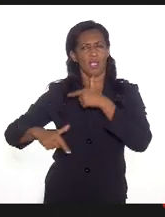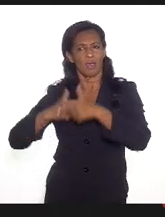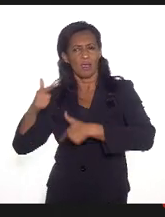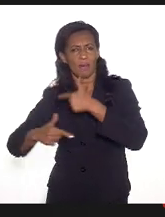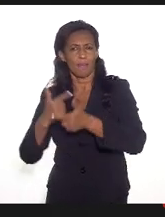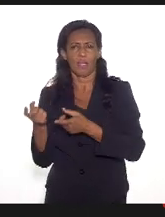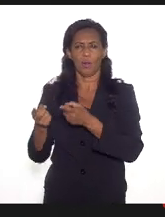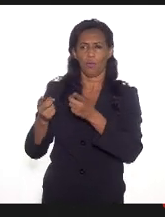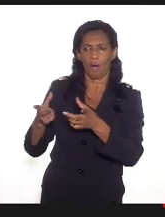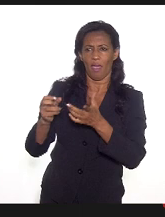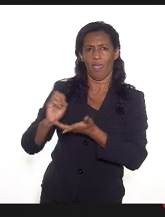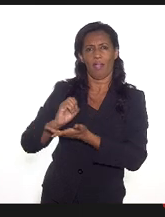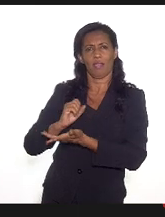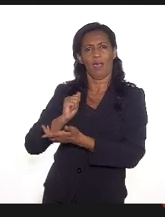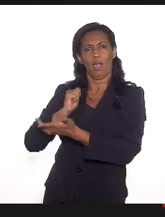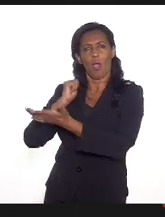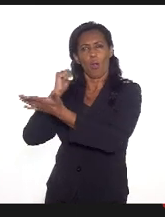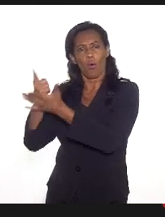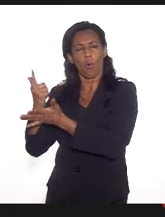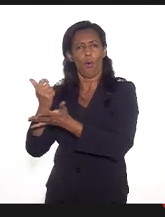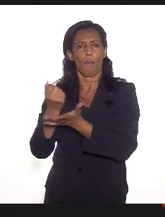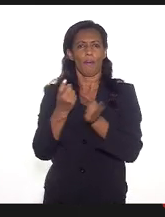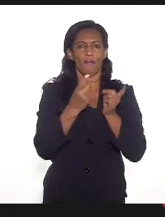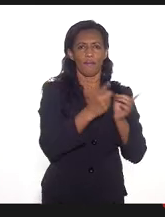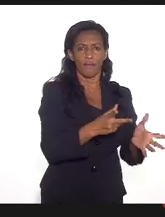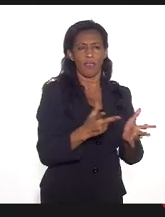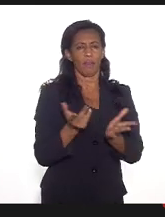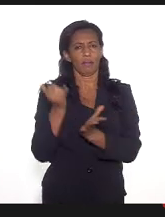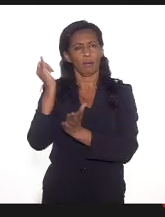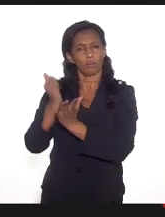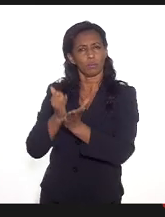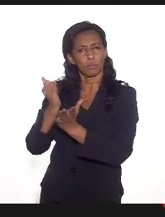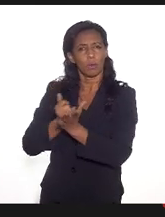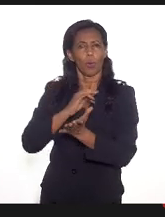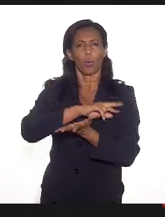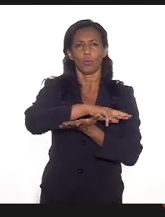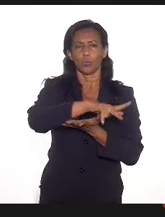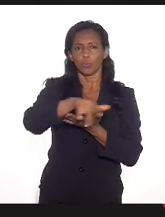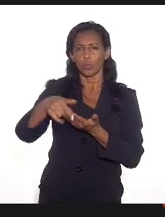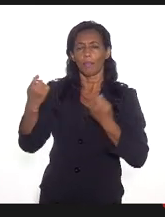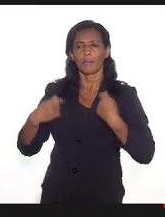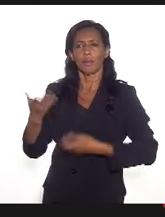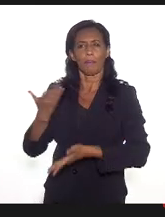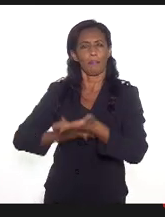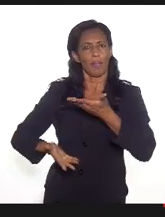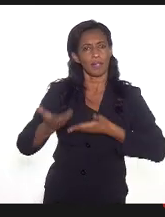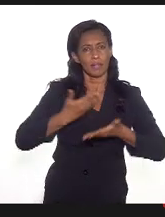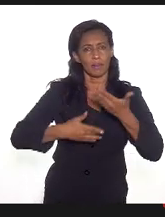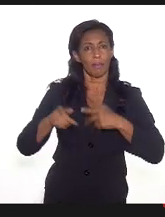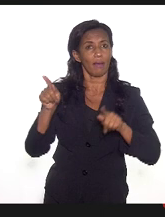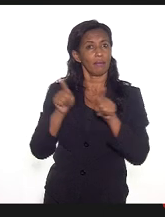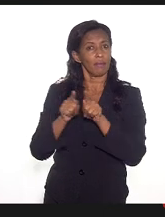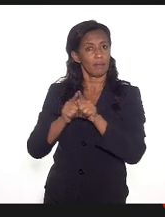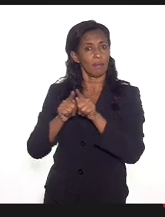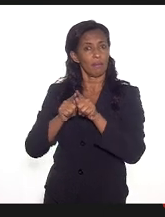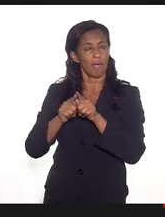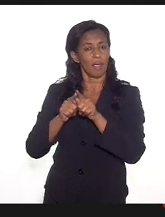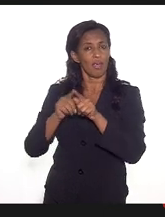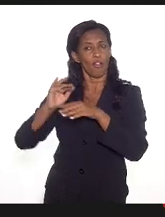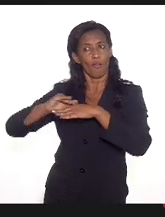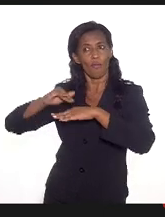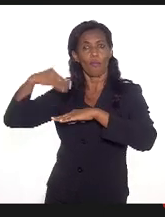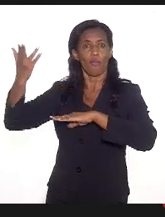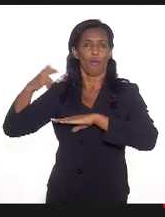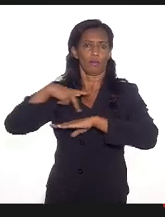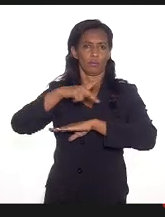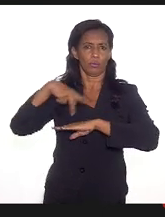consumo, exportação, importação, arrecadação tributária. E precisamos participar do mercado externo, né? Dentro